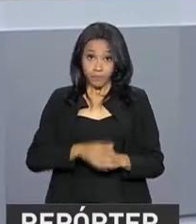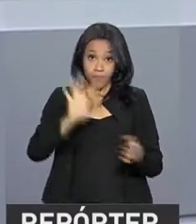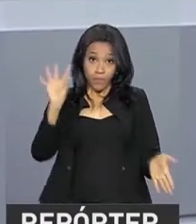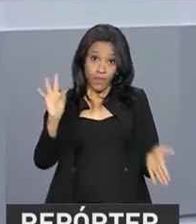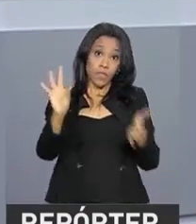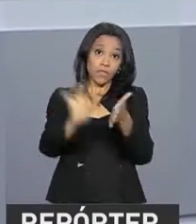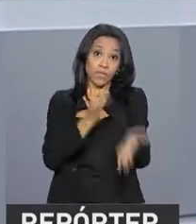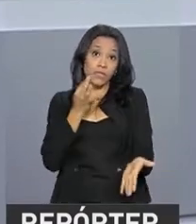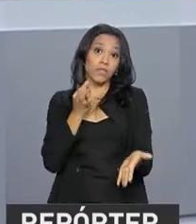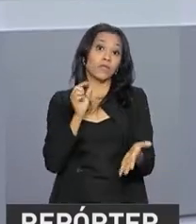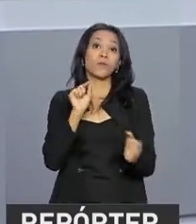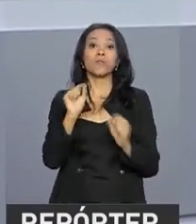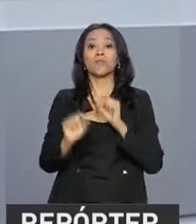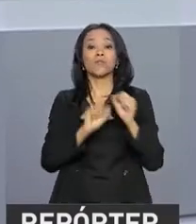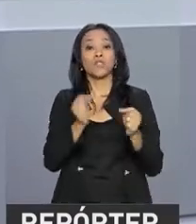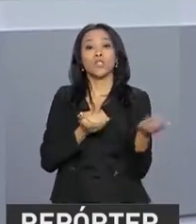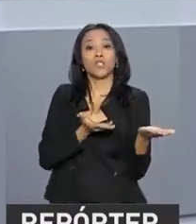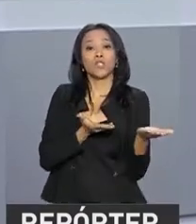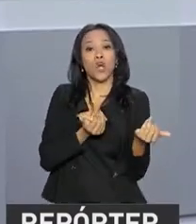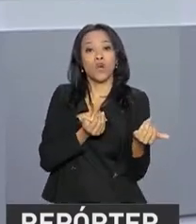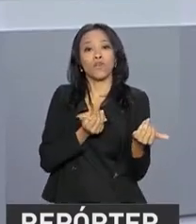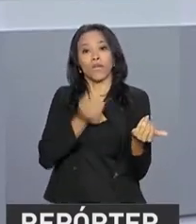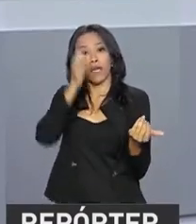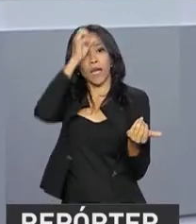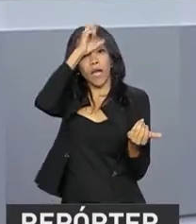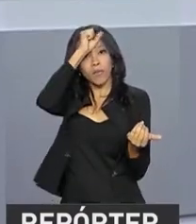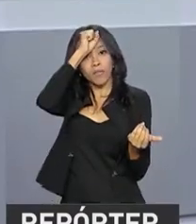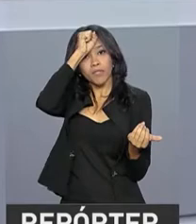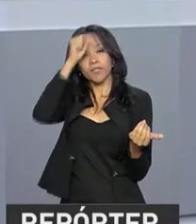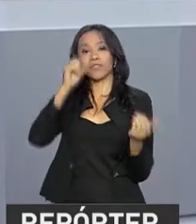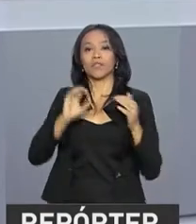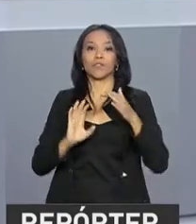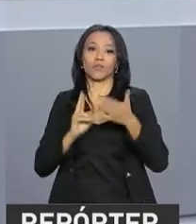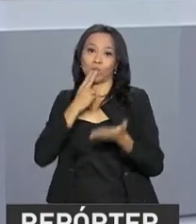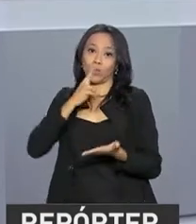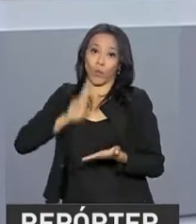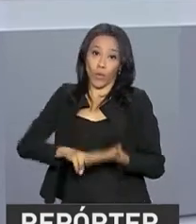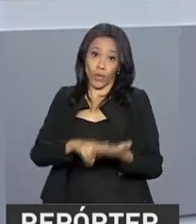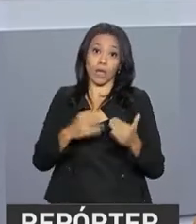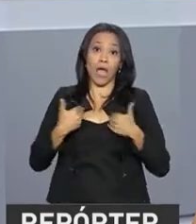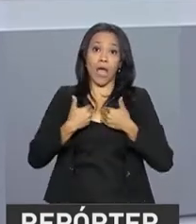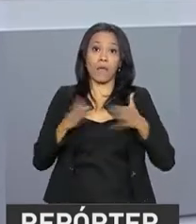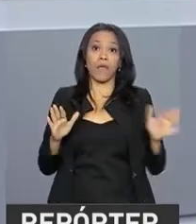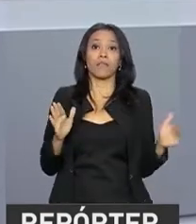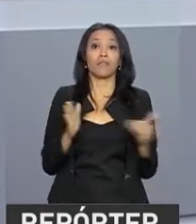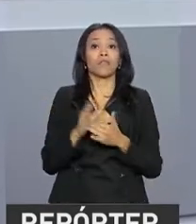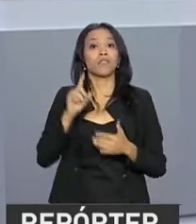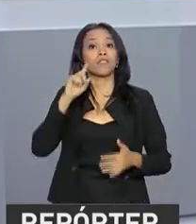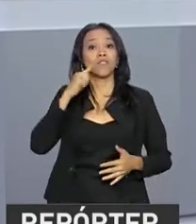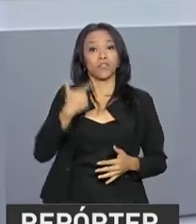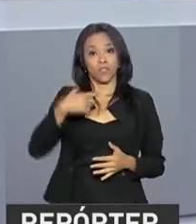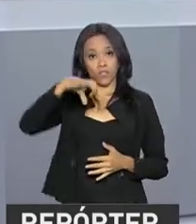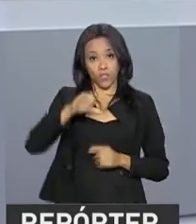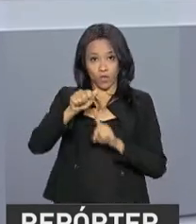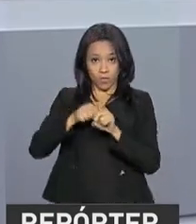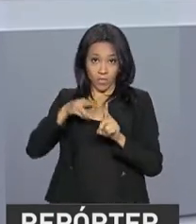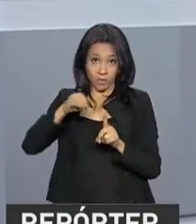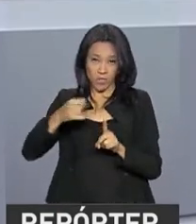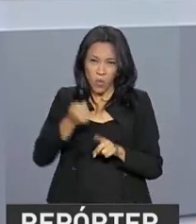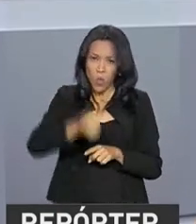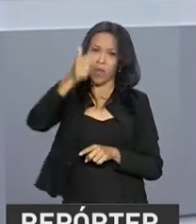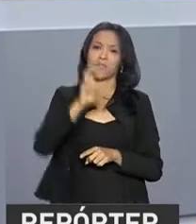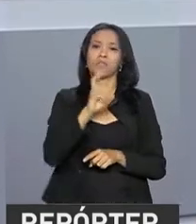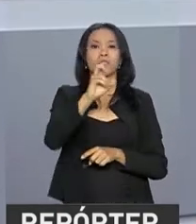inscrições para o programa jovem aprendiz dos correios estão abertas até 29 de maio são quase cinco mil vagas em todo o